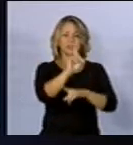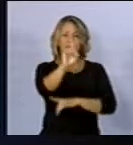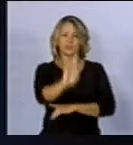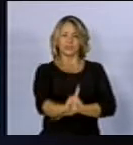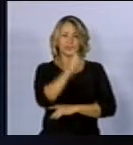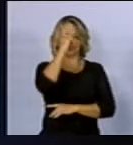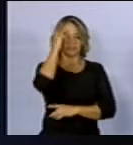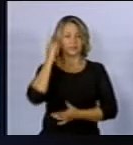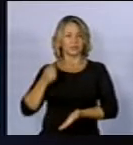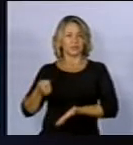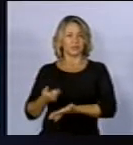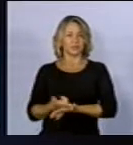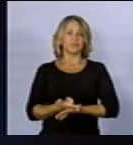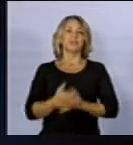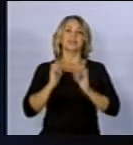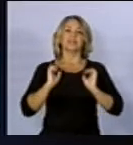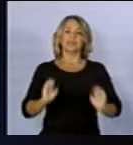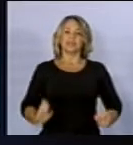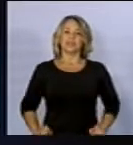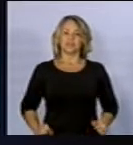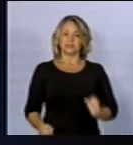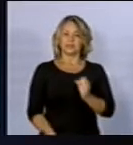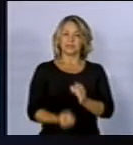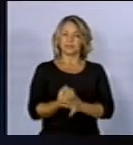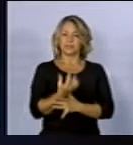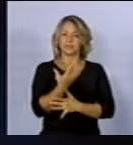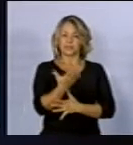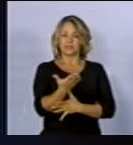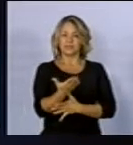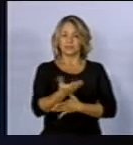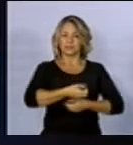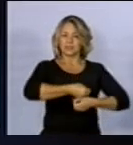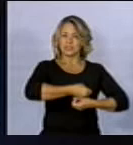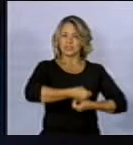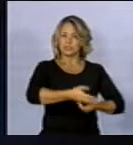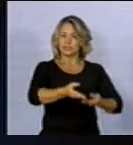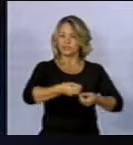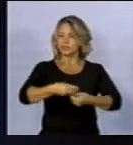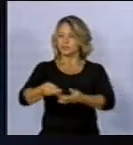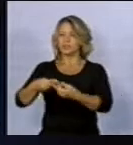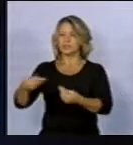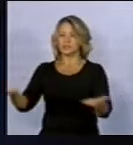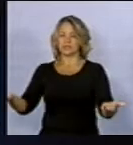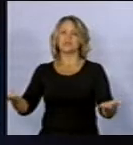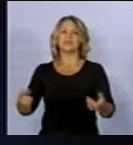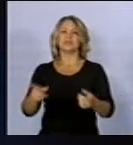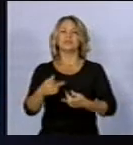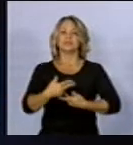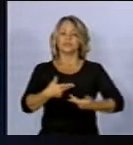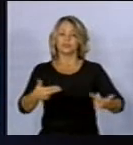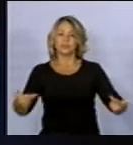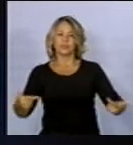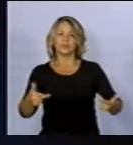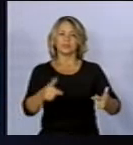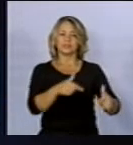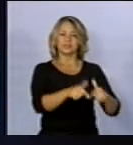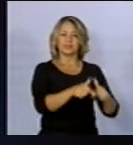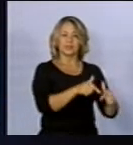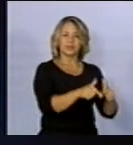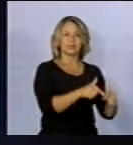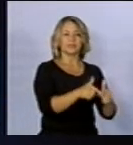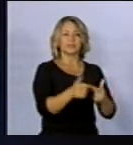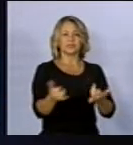a ética na produção na distribuição de produtos e serviços de